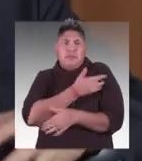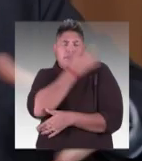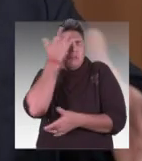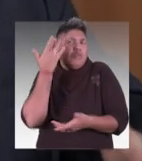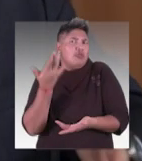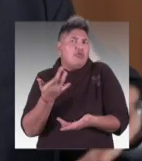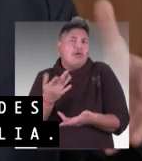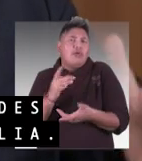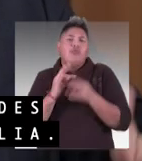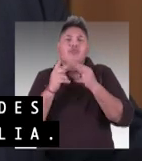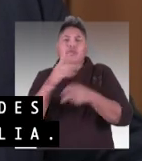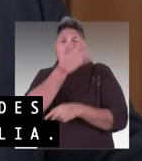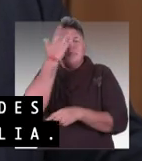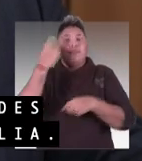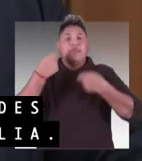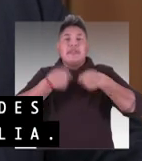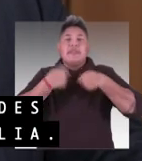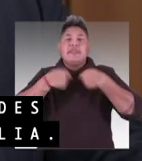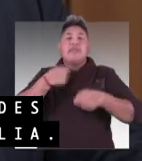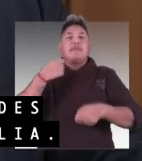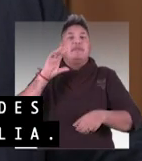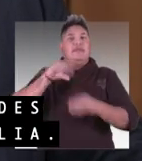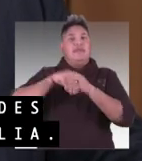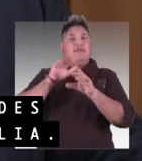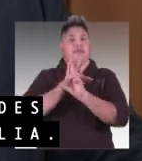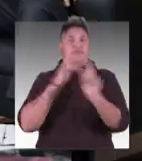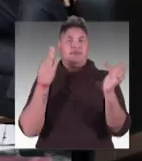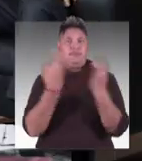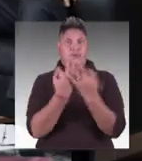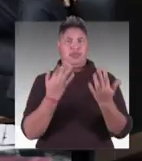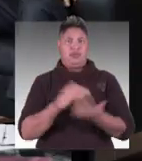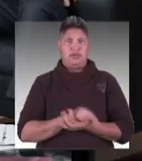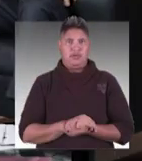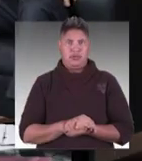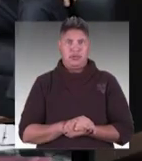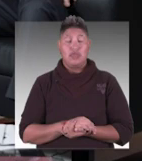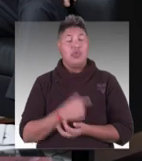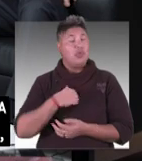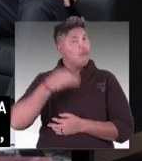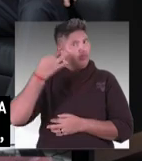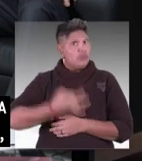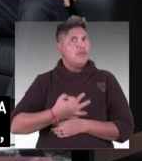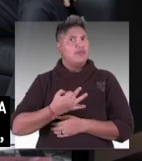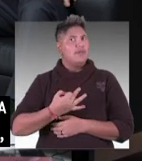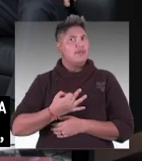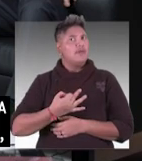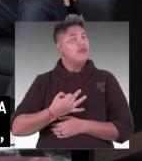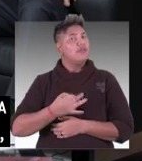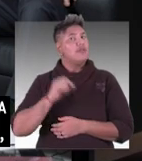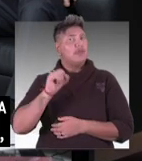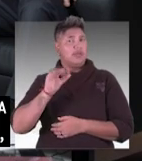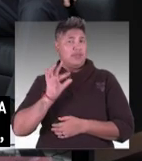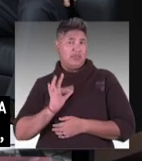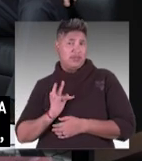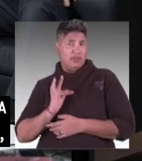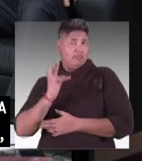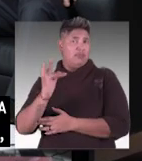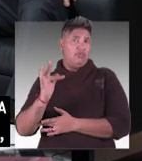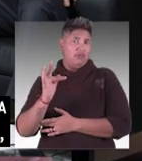de todas as necessidades que cercam uma família. E eu tenho certeza que nesse